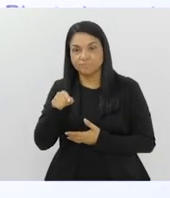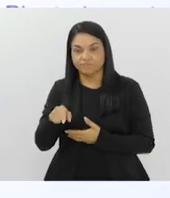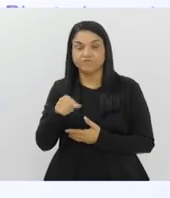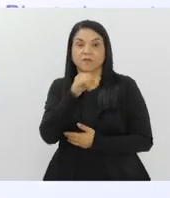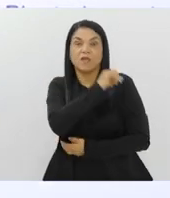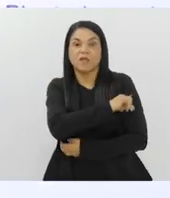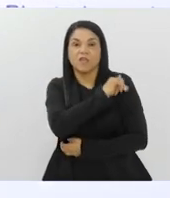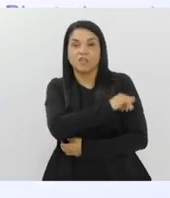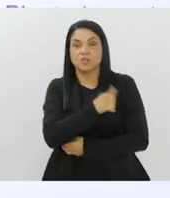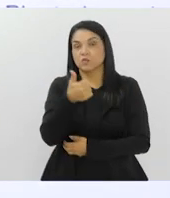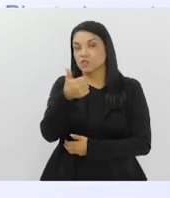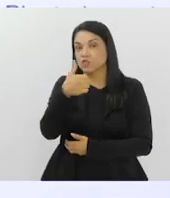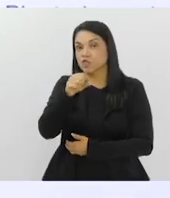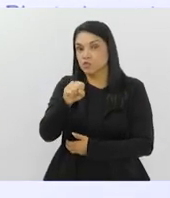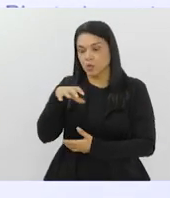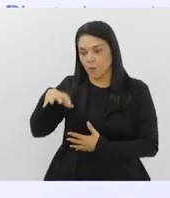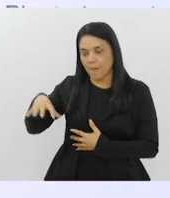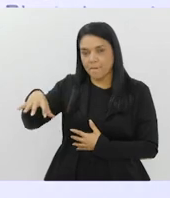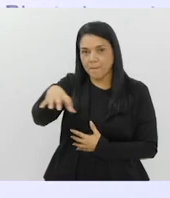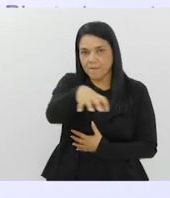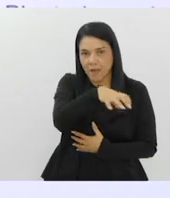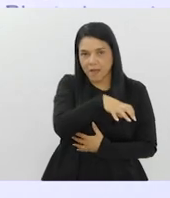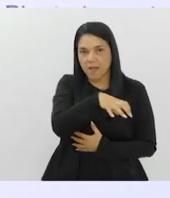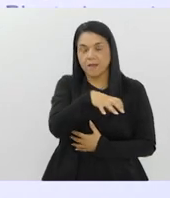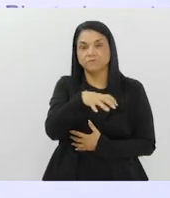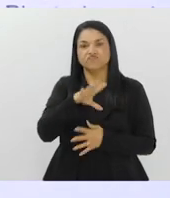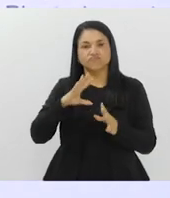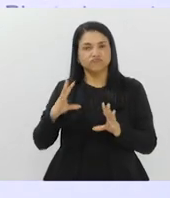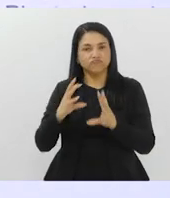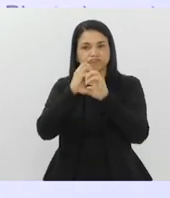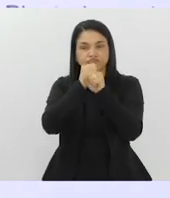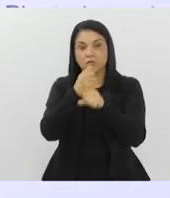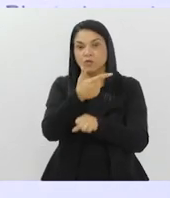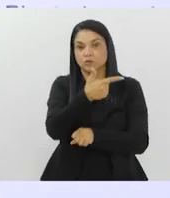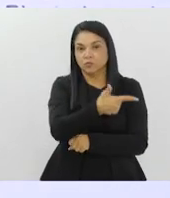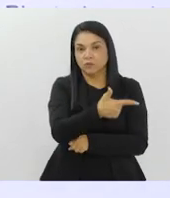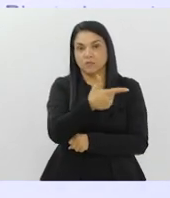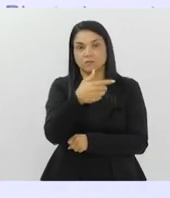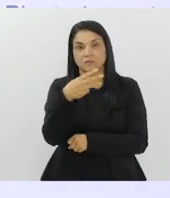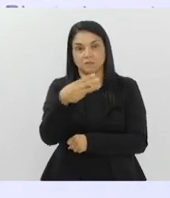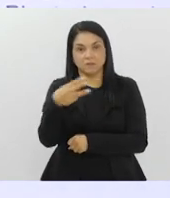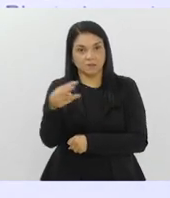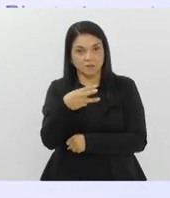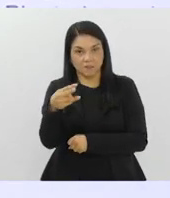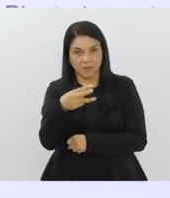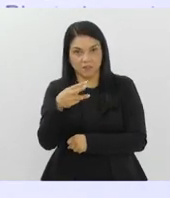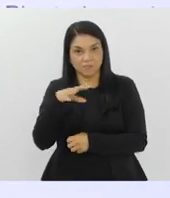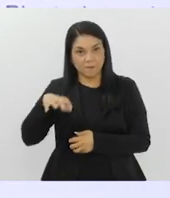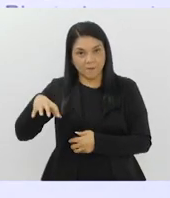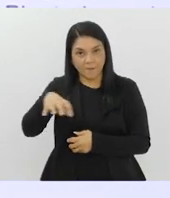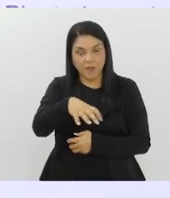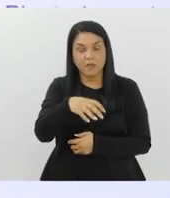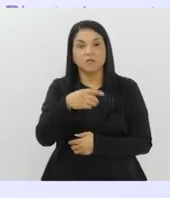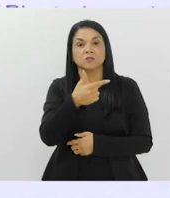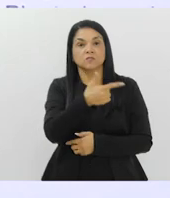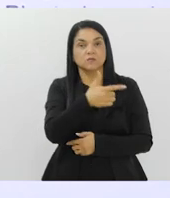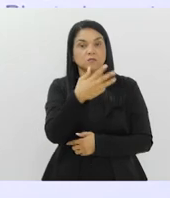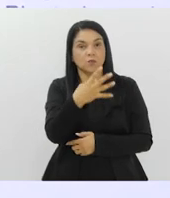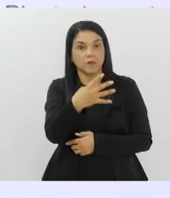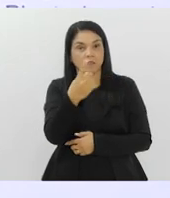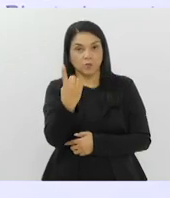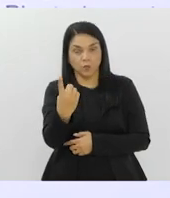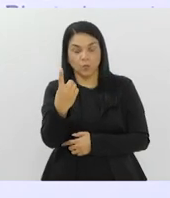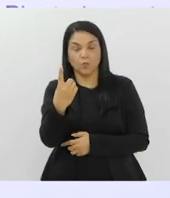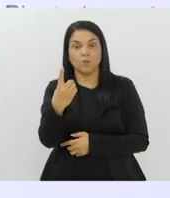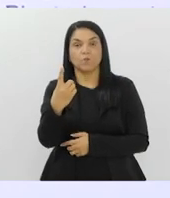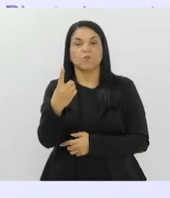tem 18 bancos de leite. A rede total são 233 bancos de leite, 241 postos de coleta. E